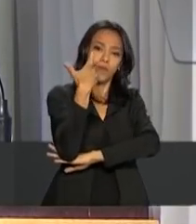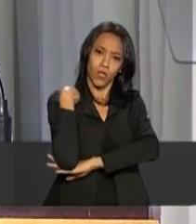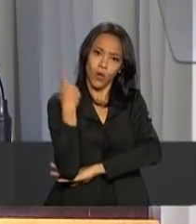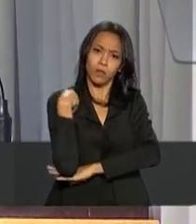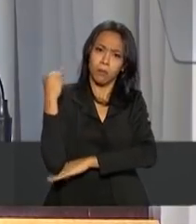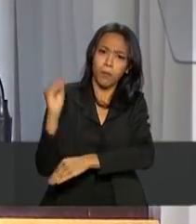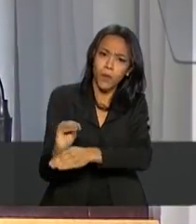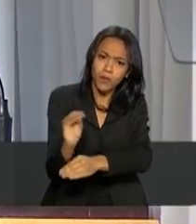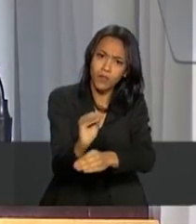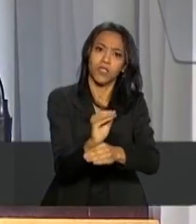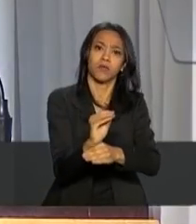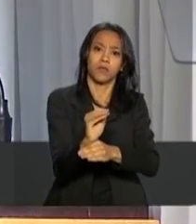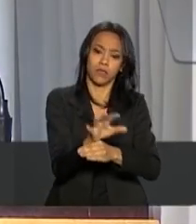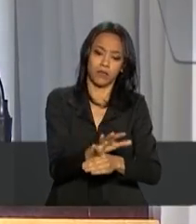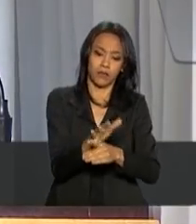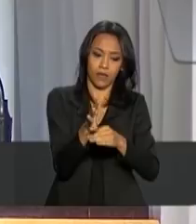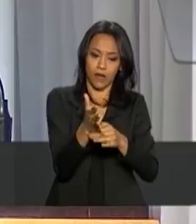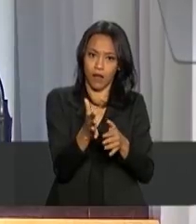exemplo,